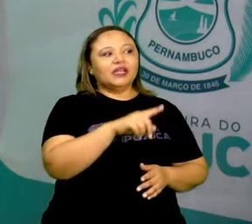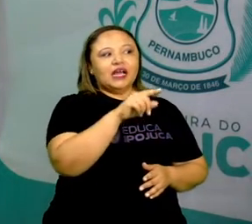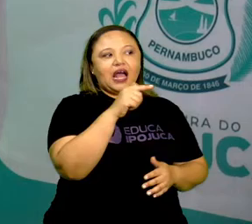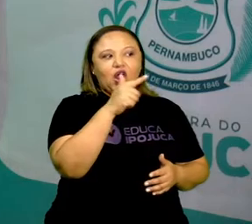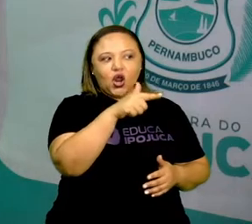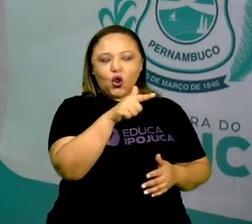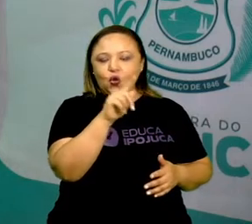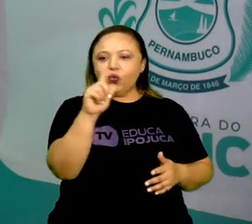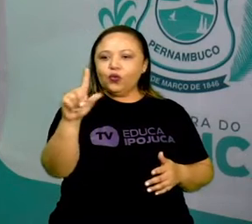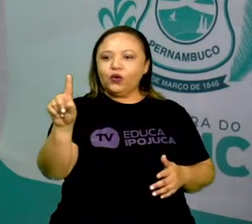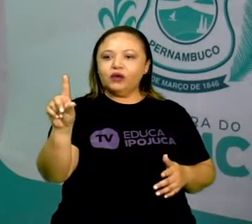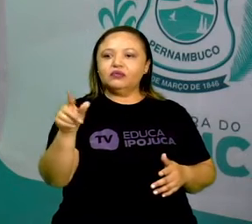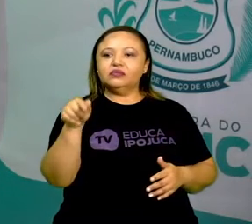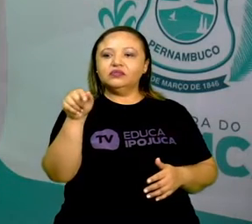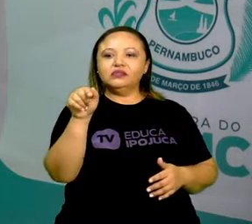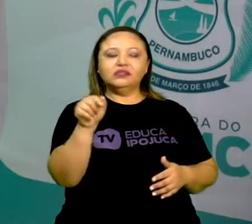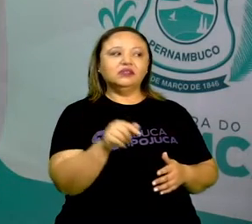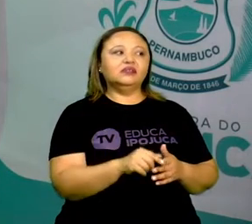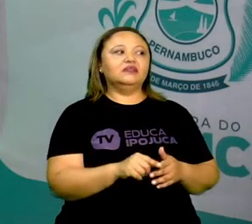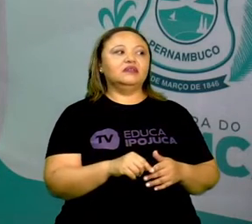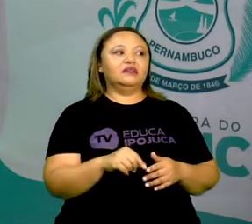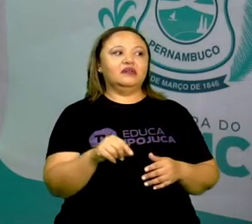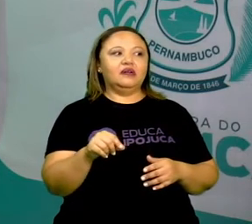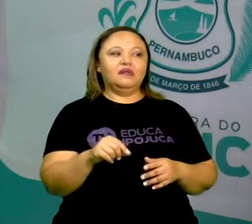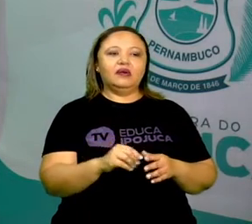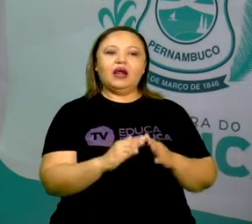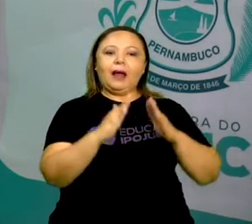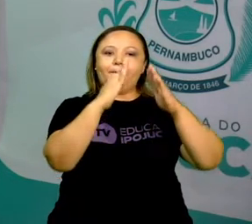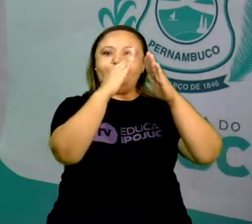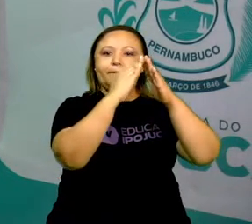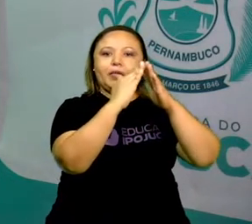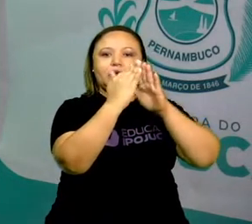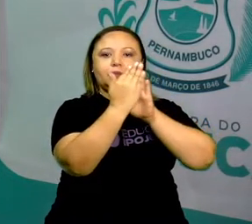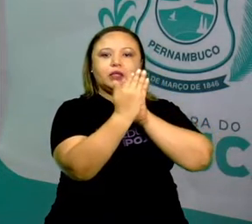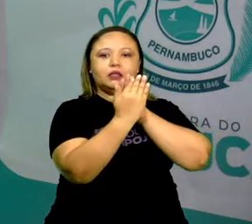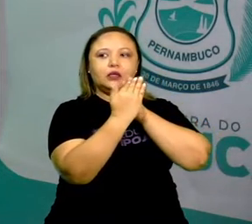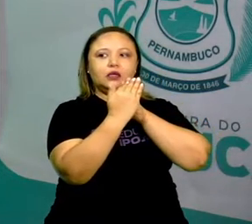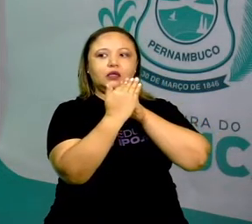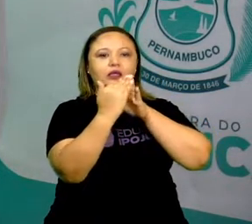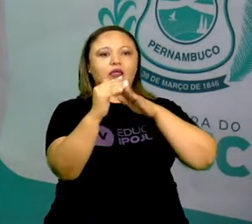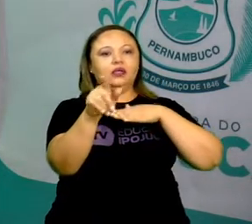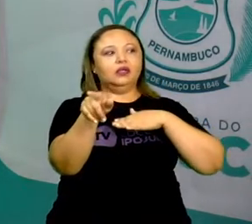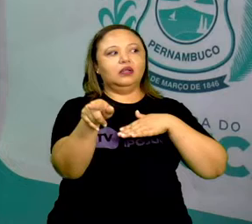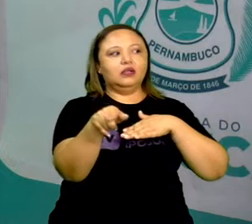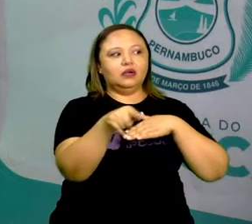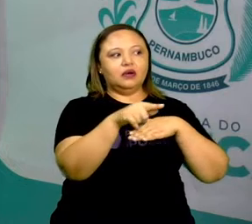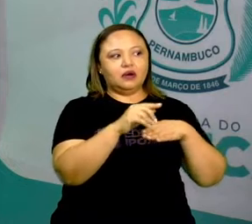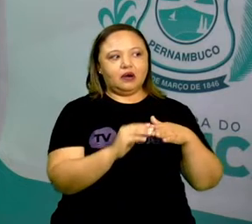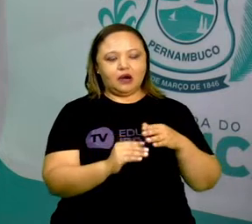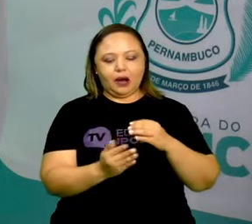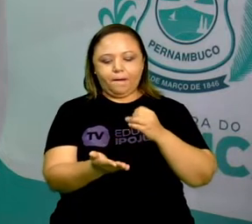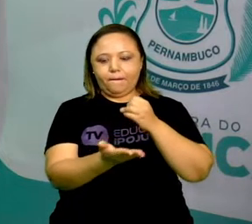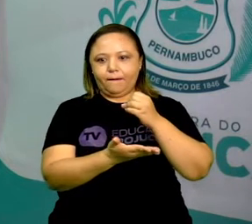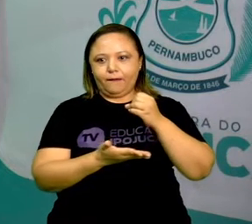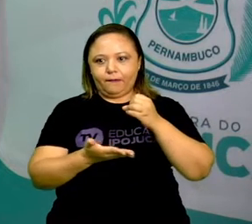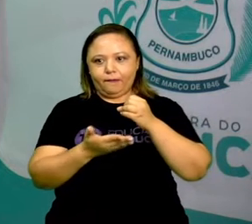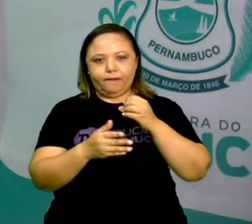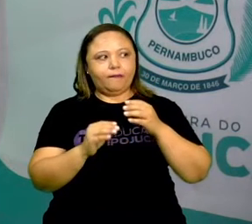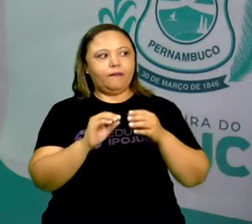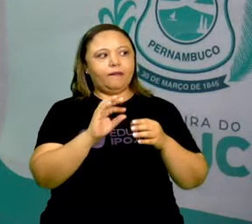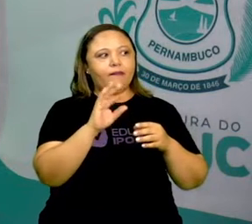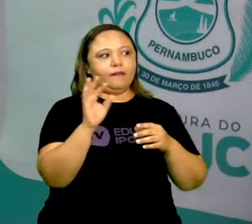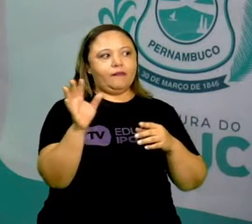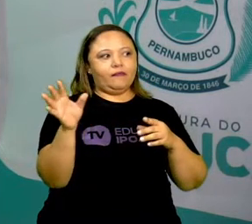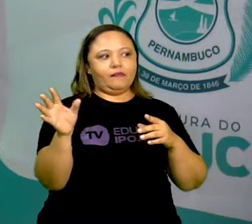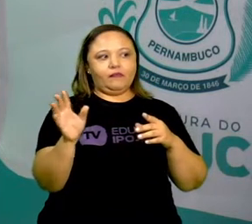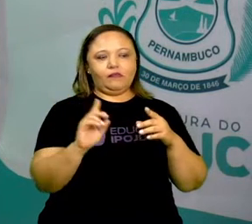Sendo assim, o modelo de montagem, que é a planificação da pirâmide, perceba, a base da pirâmide, e aqui, ó, são